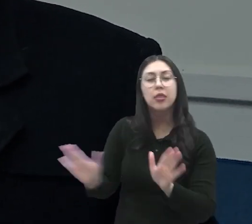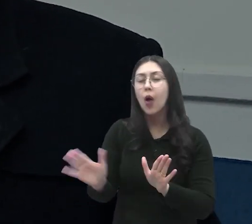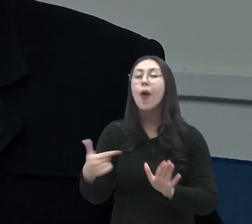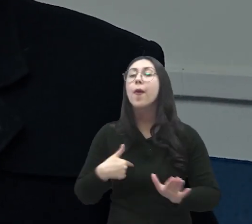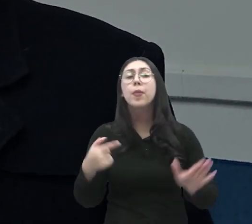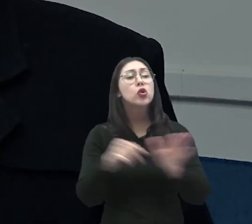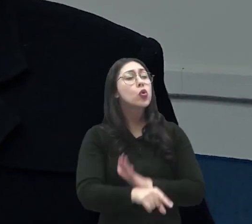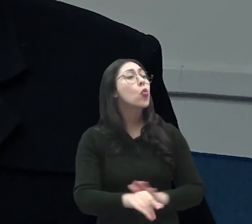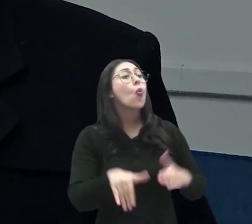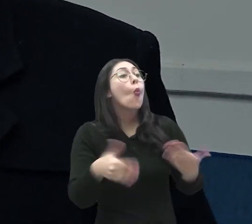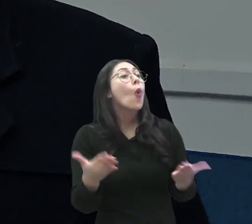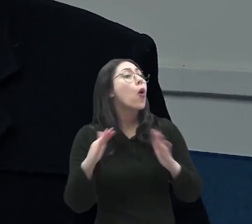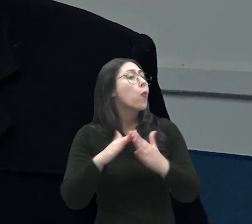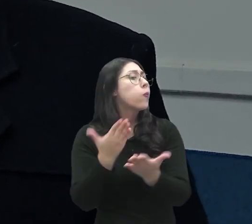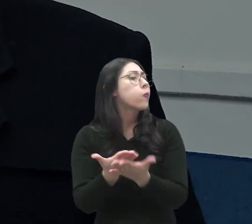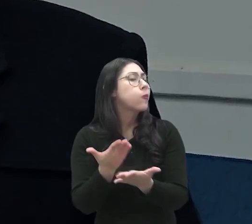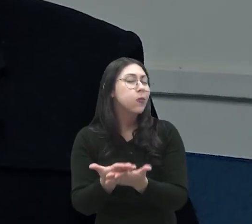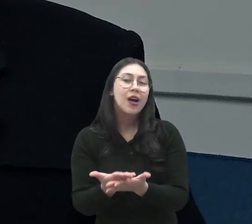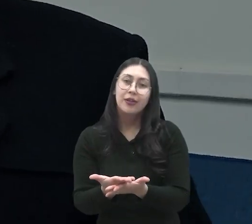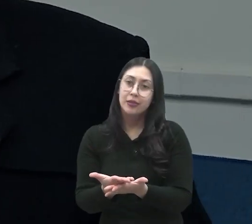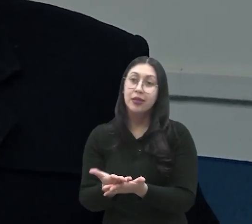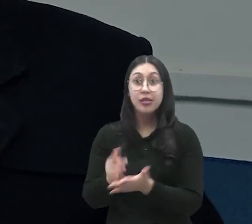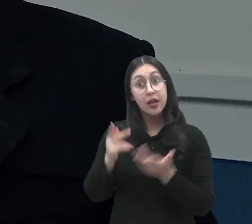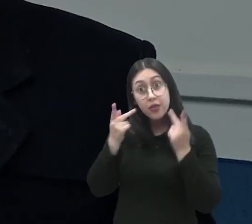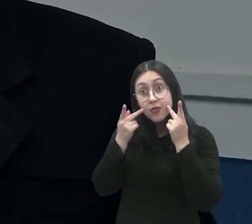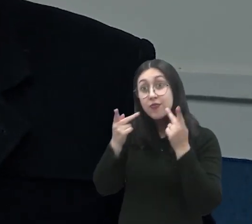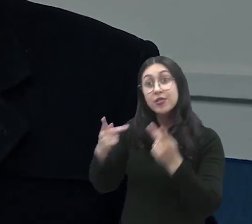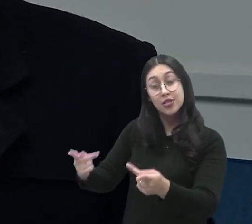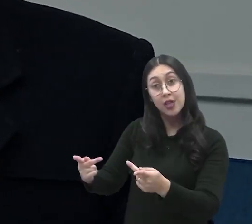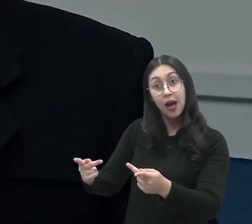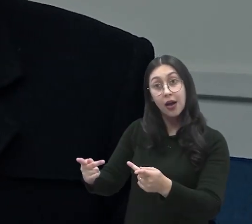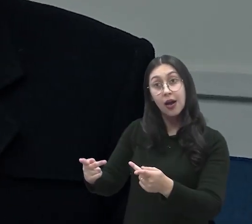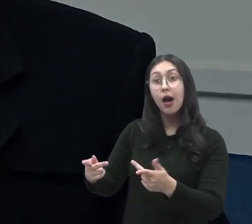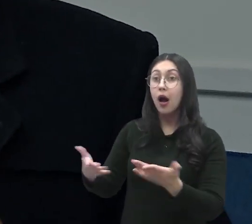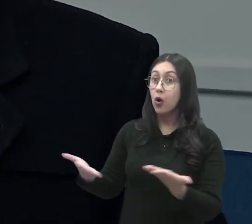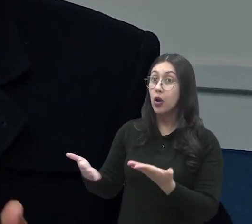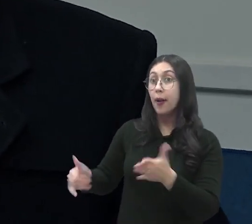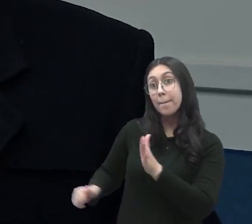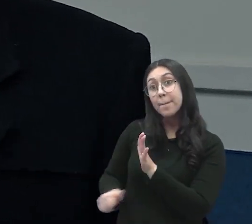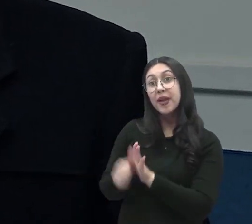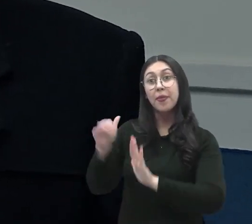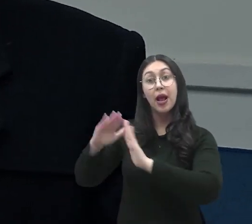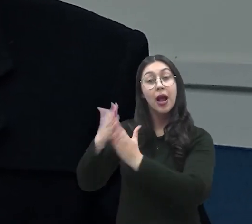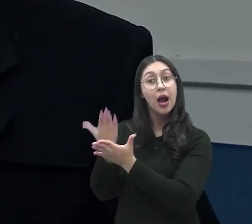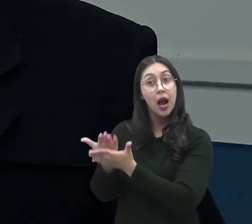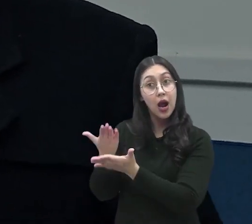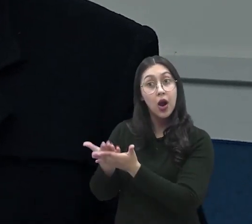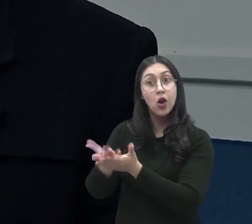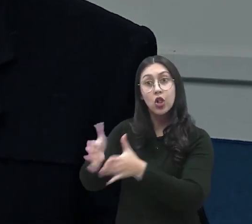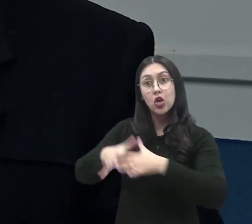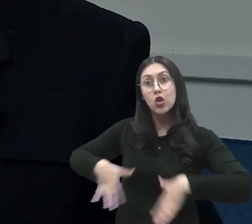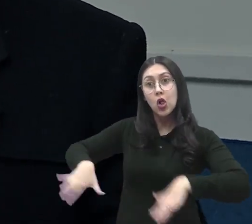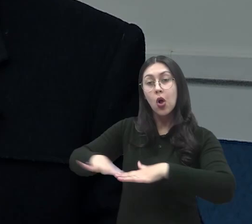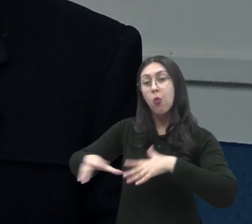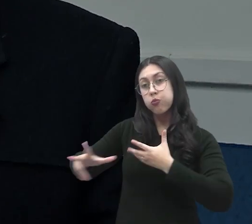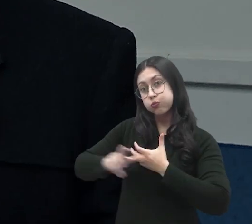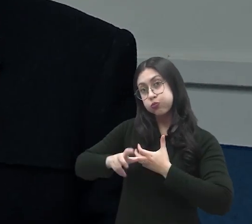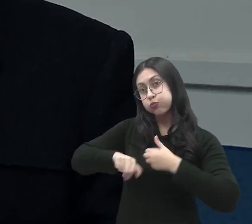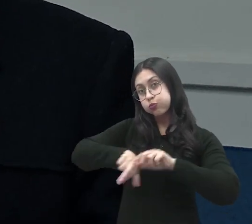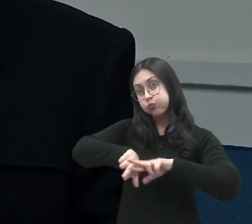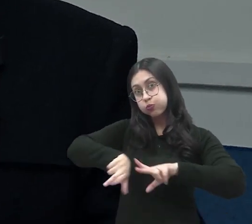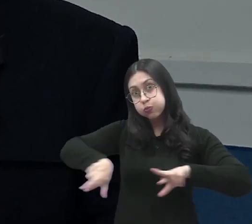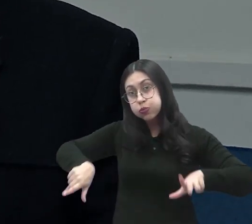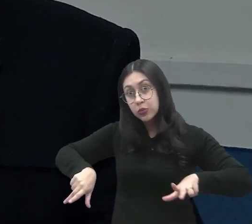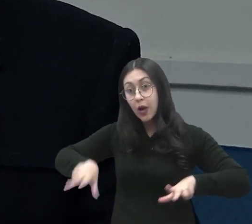pergunto a eles qual escola vocês querem visitar. E eles tomaram a decisão de visitar essa escola exatamente por ser a primeira escola do município com o ambiente multissensorial de